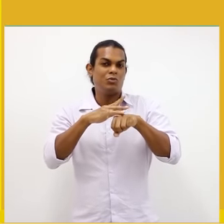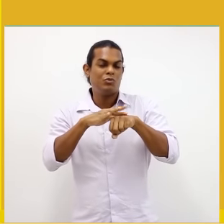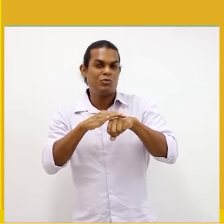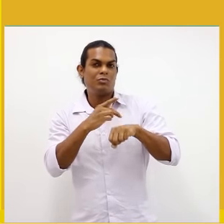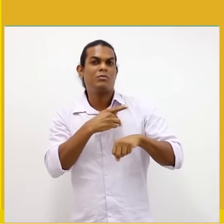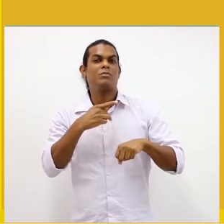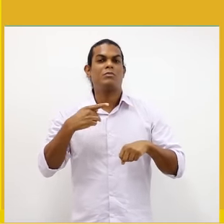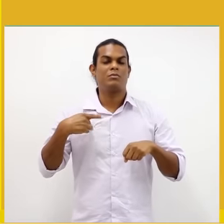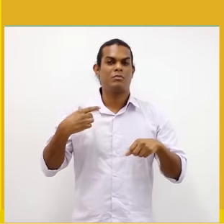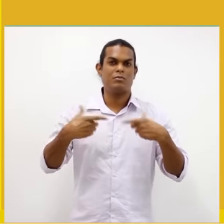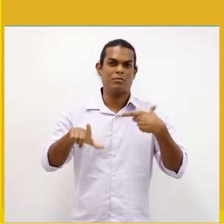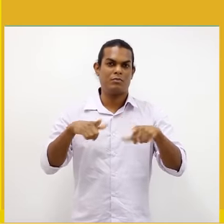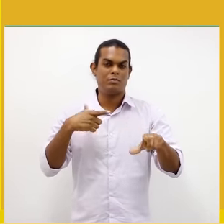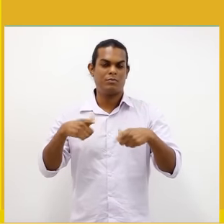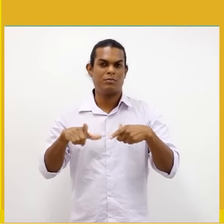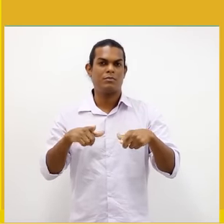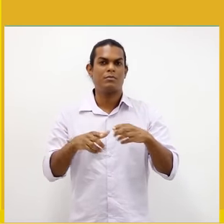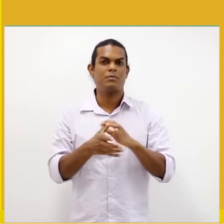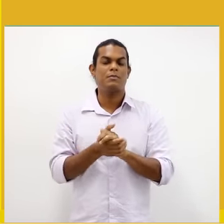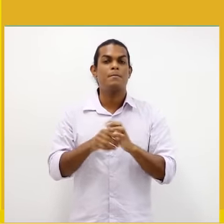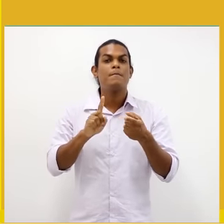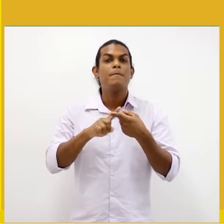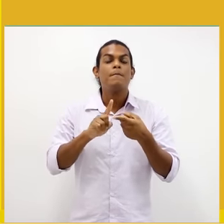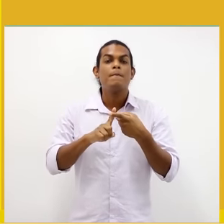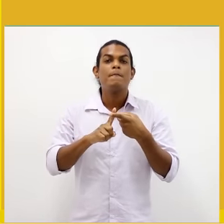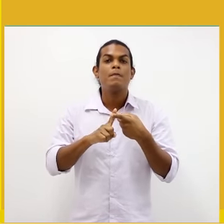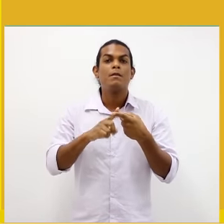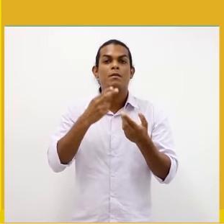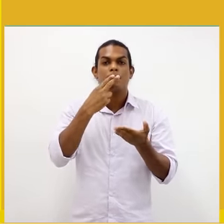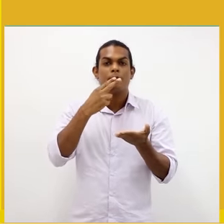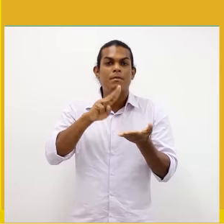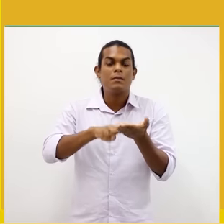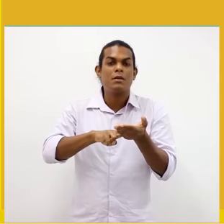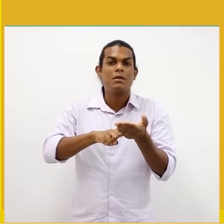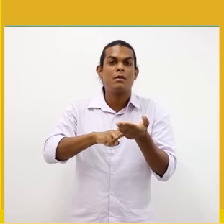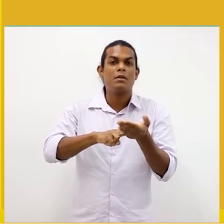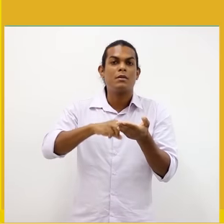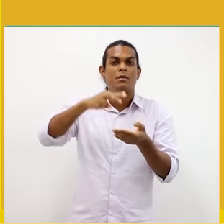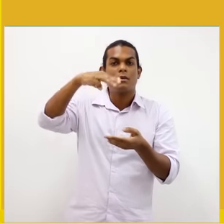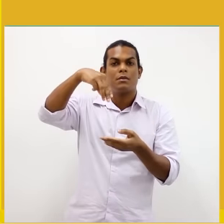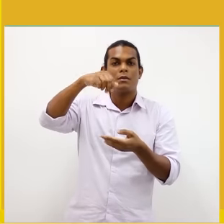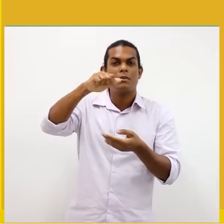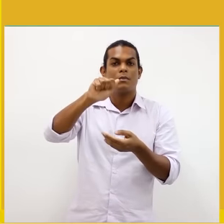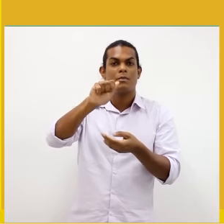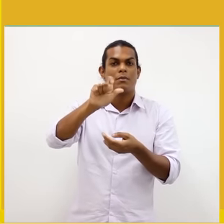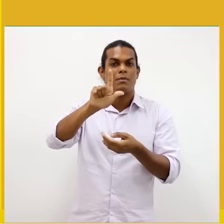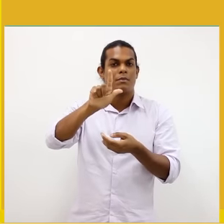encontrar que a Carta Magna fala sobre consagração do direito do meio ambiente,